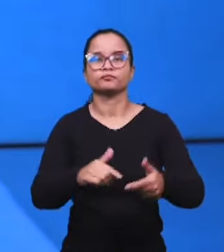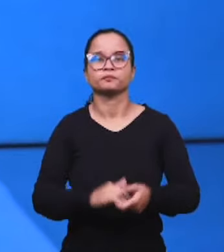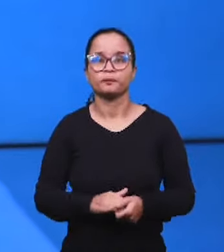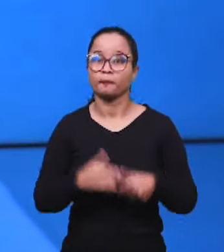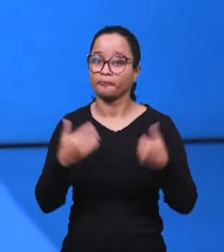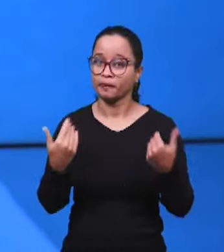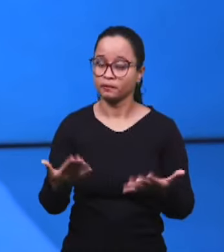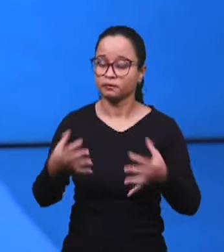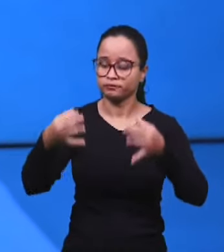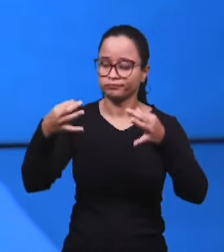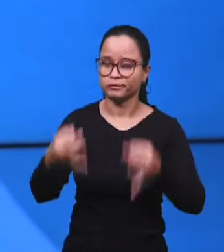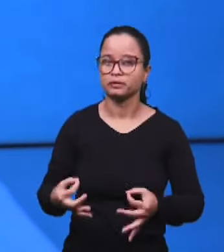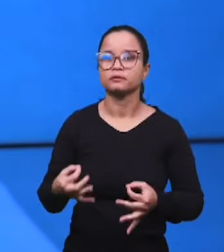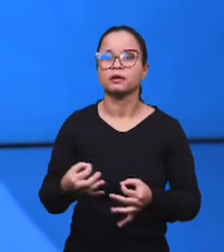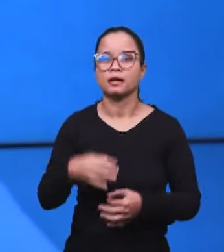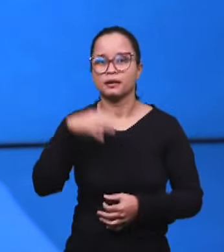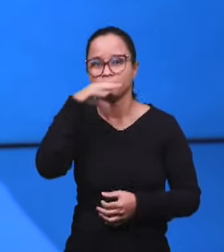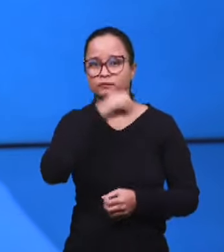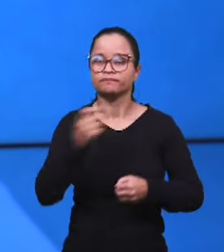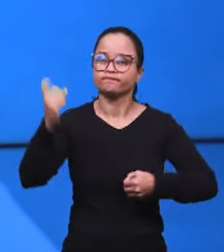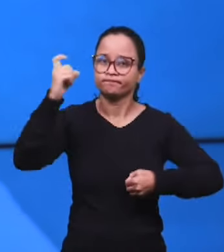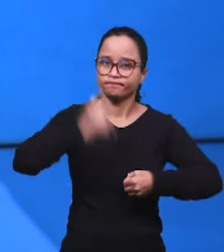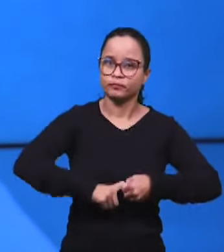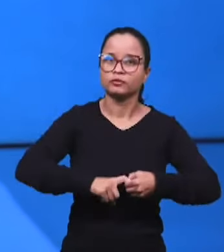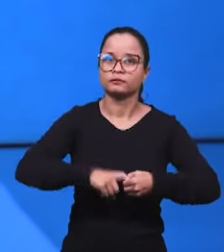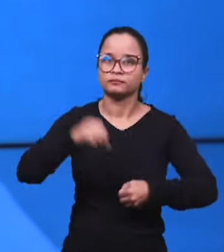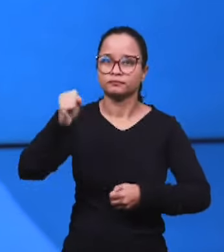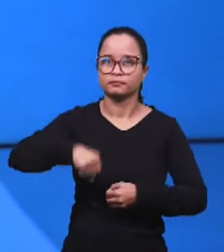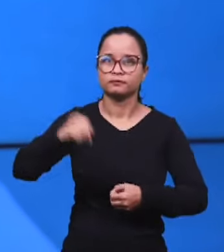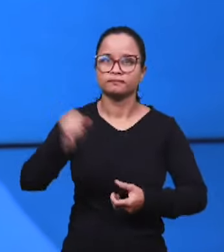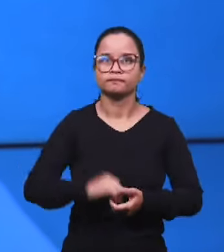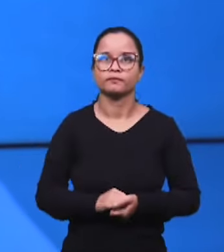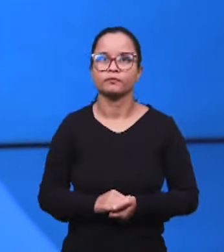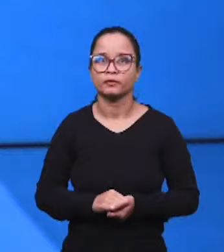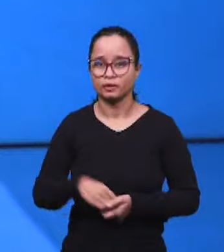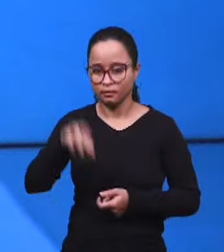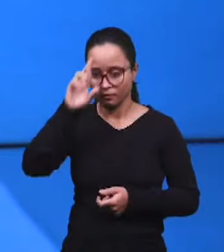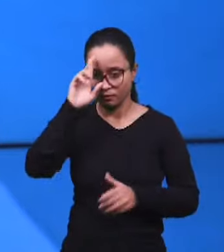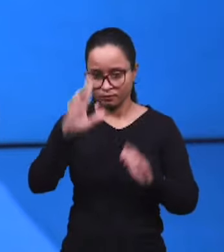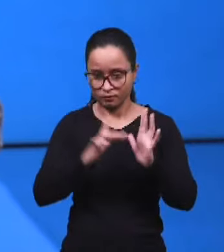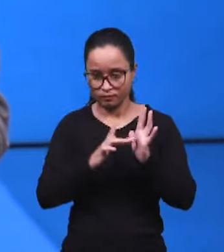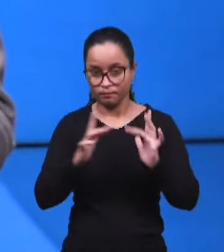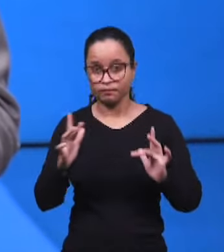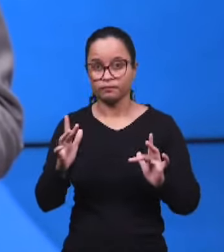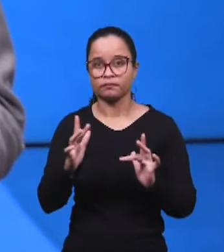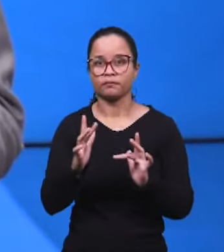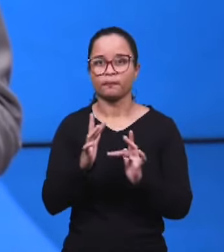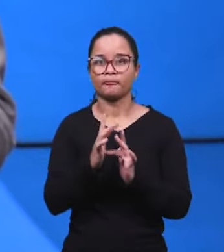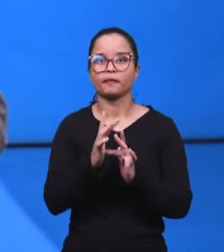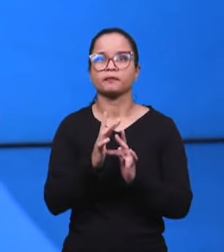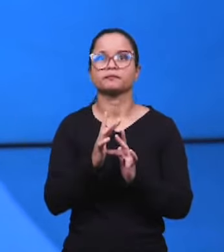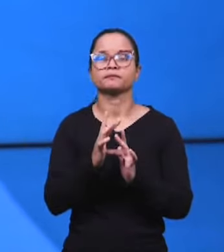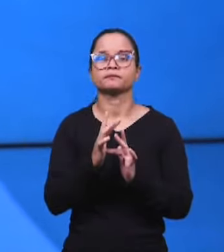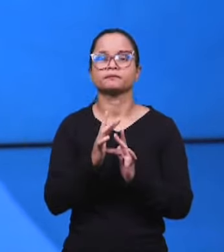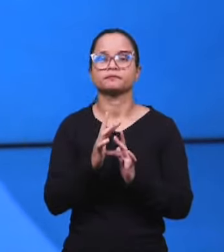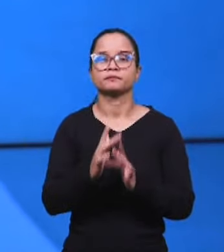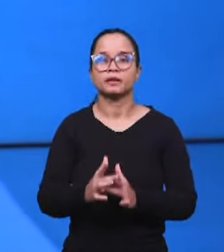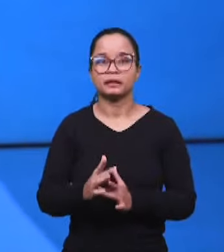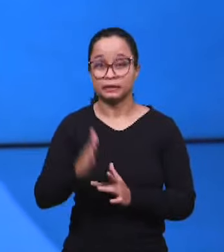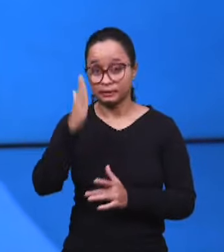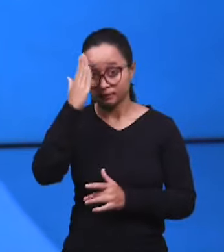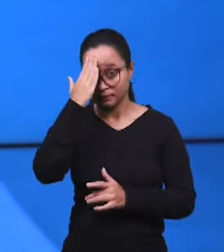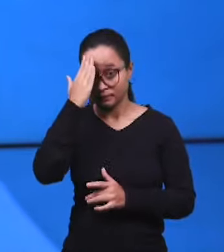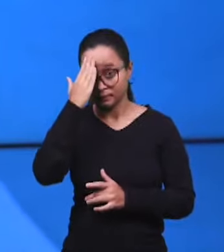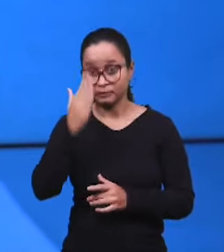ele diz, certamente cedo vem. Então, quem está falando aqui é o Senhor Jesus, através do seu Espírito Santo. Ele está